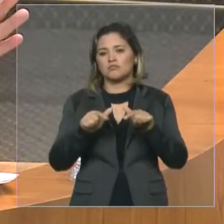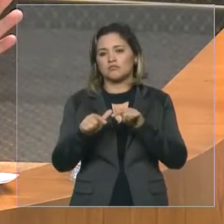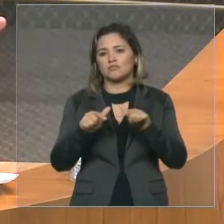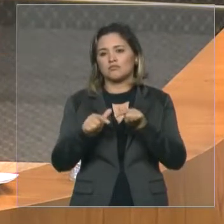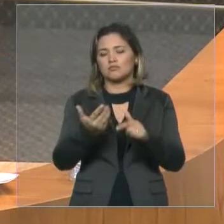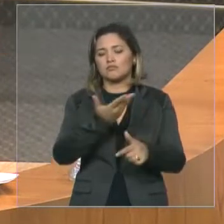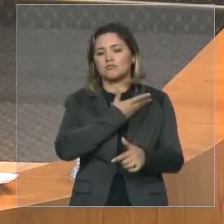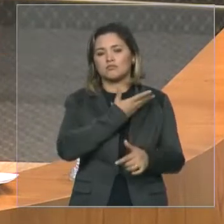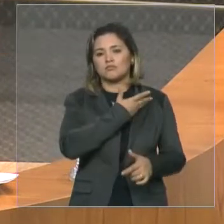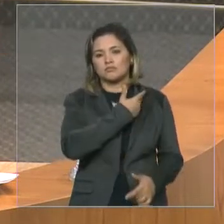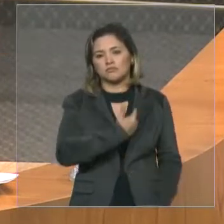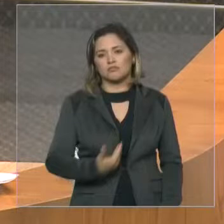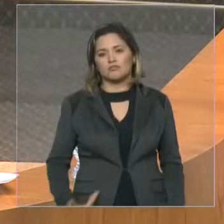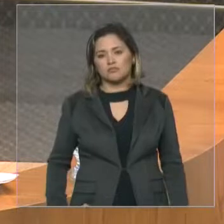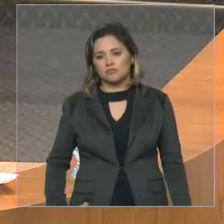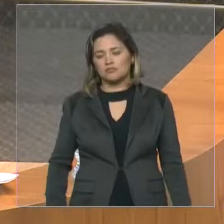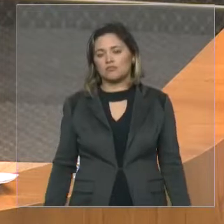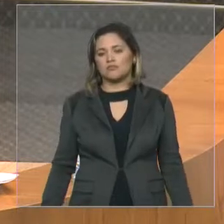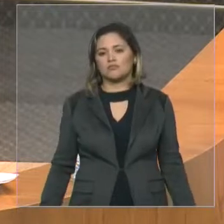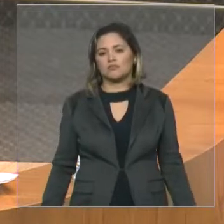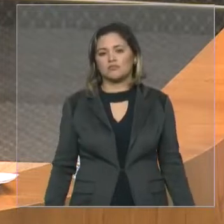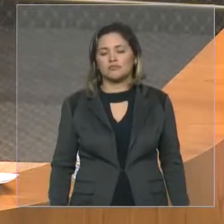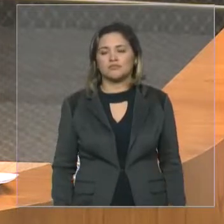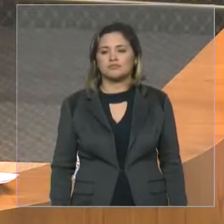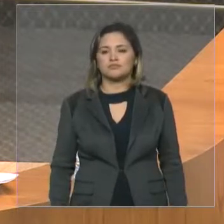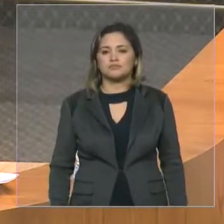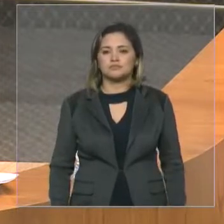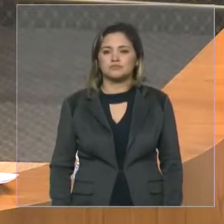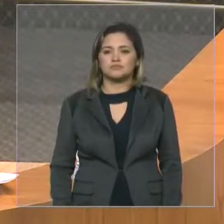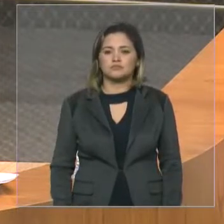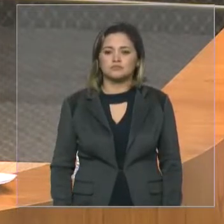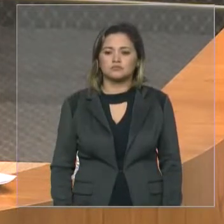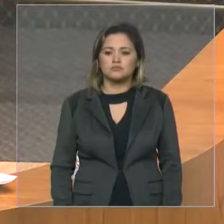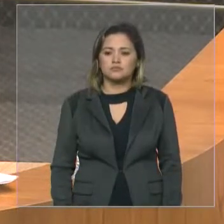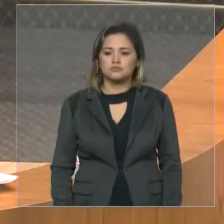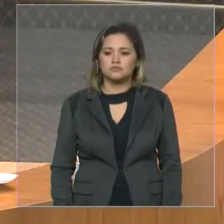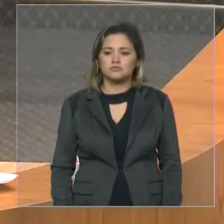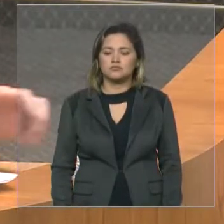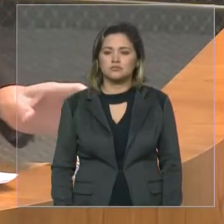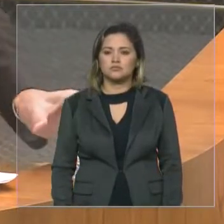me parece que não é de bom senso. Mas, deputado Neto.